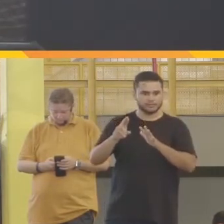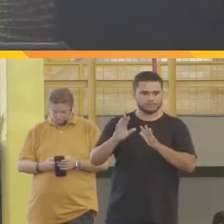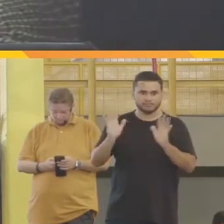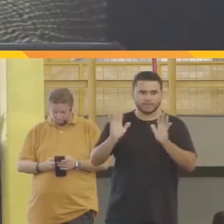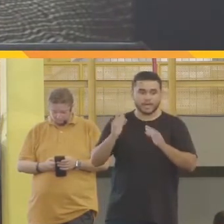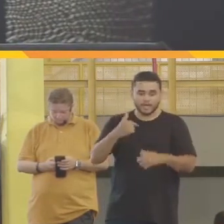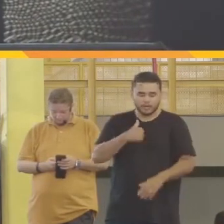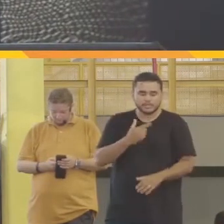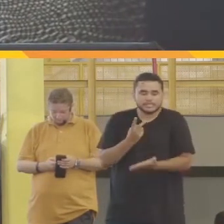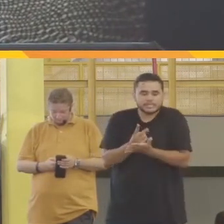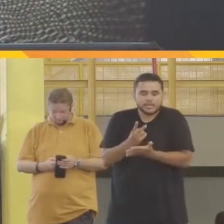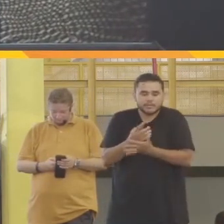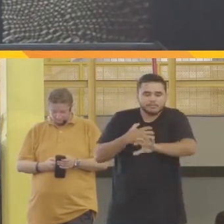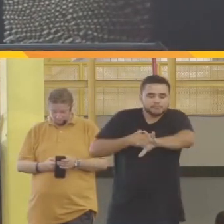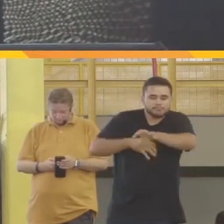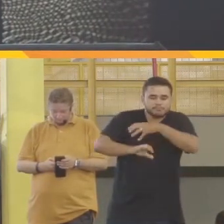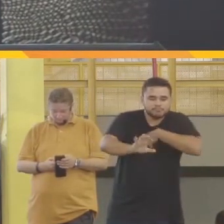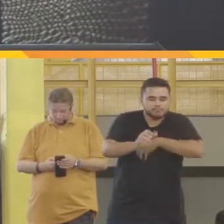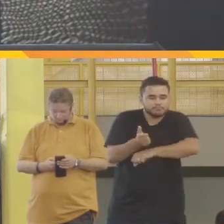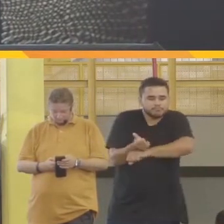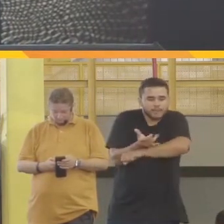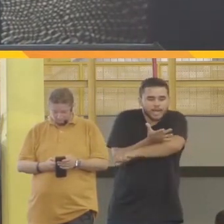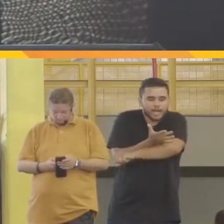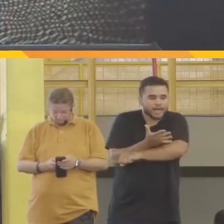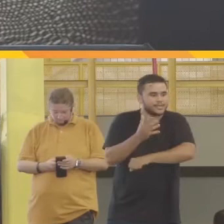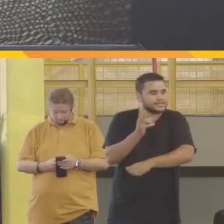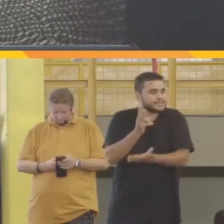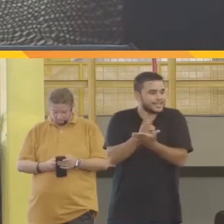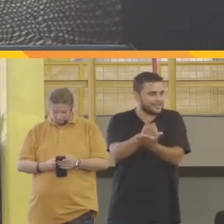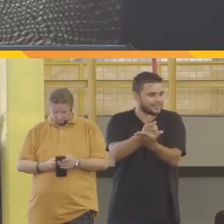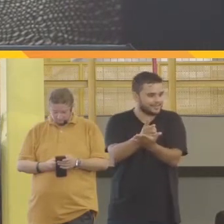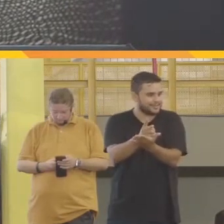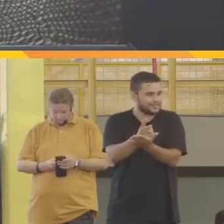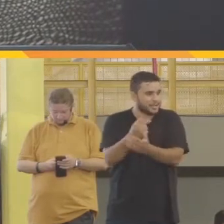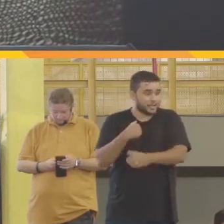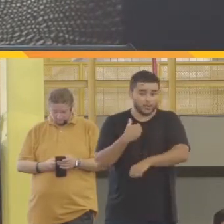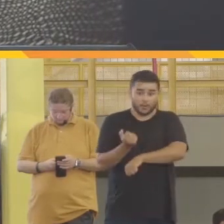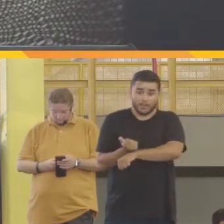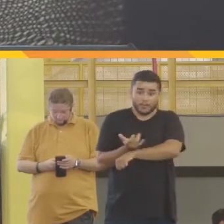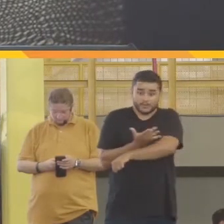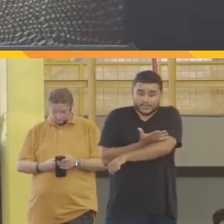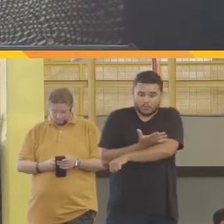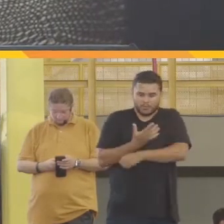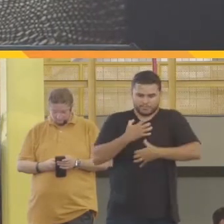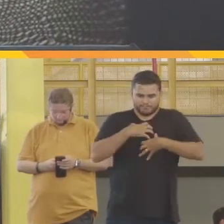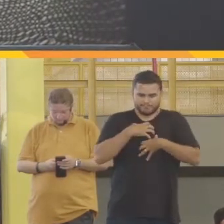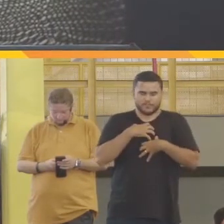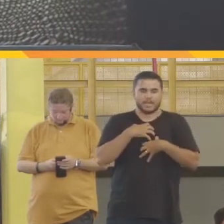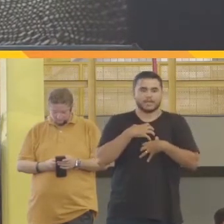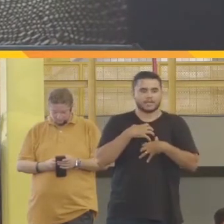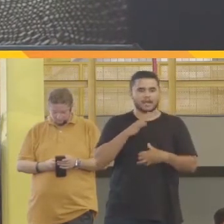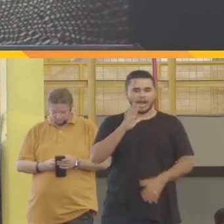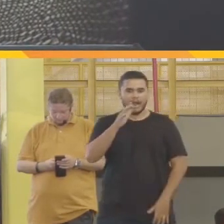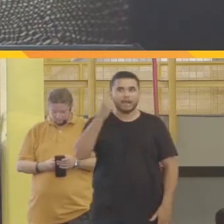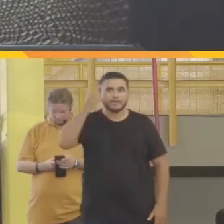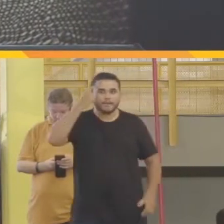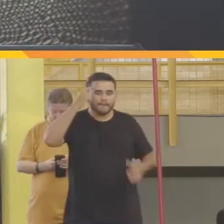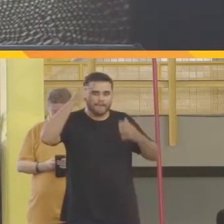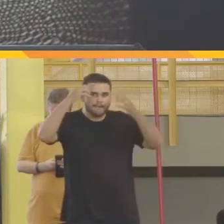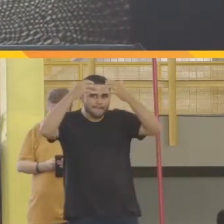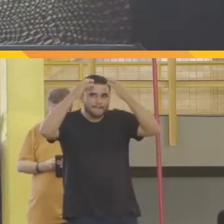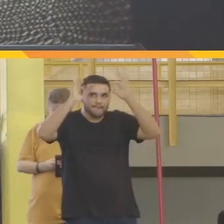avesso à razão. Se ele é avesso à razão, ele sempre privilegia os seus